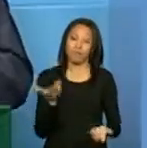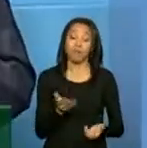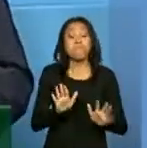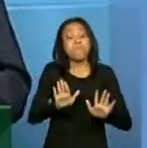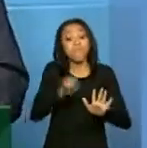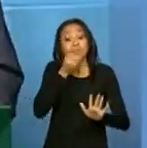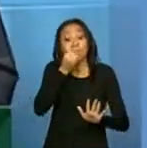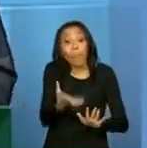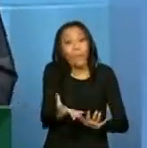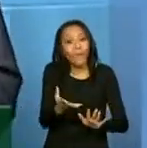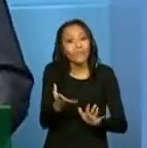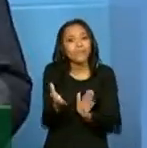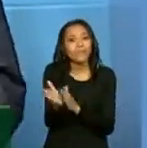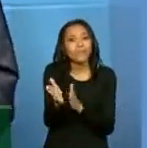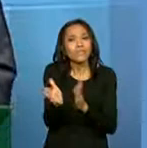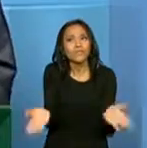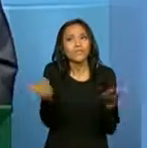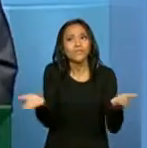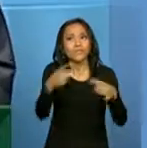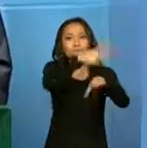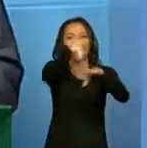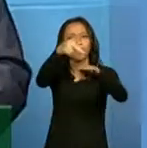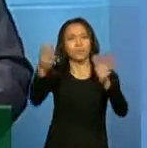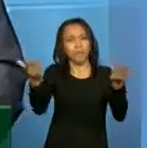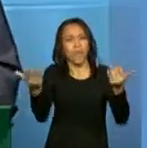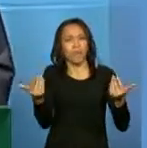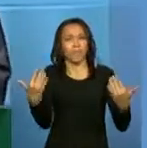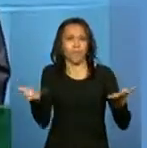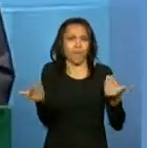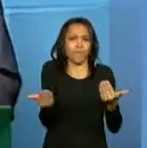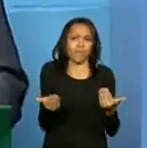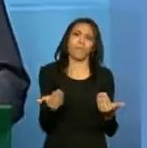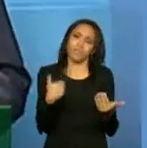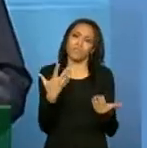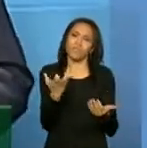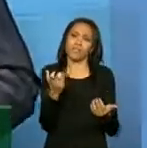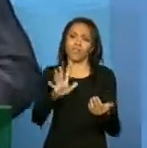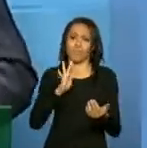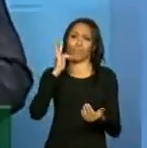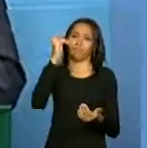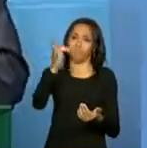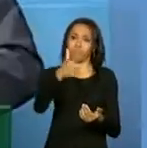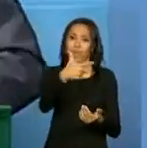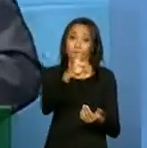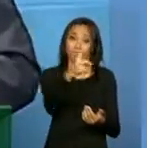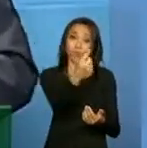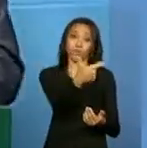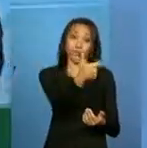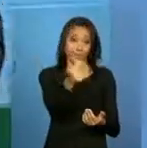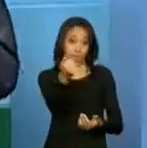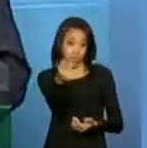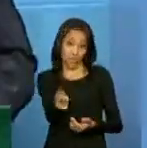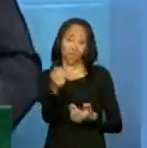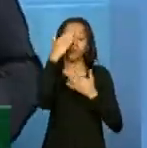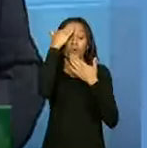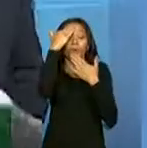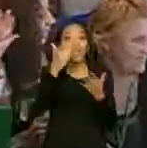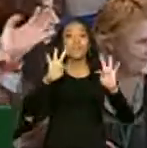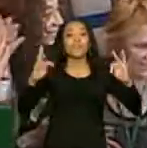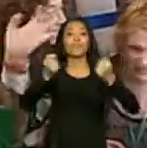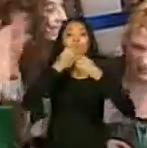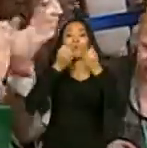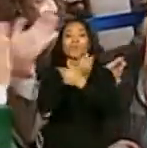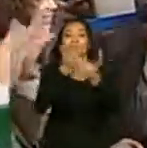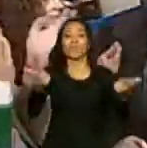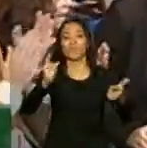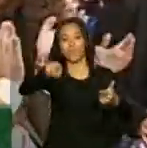Mas é bom botar os outros times para suar também. Esse é o espírito que a gente quer para 2017. Então, muito obrigado a todos, boa